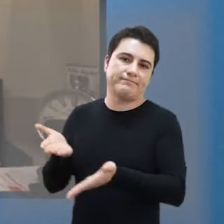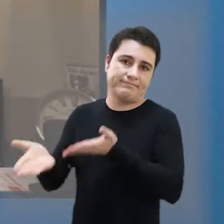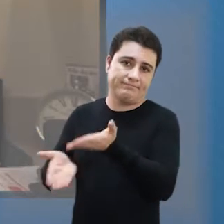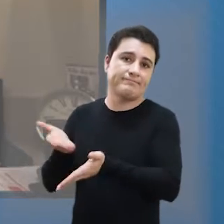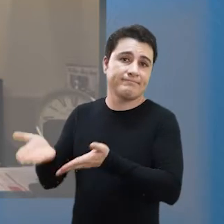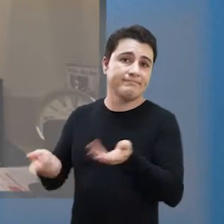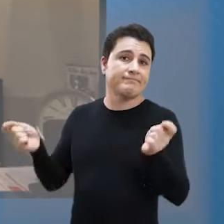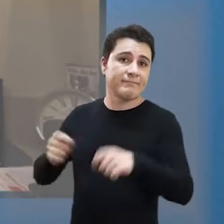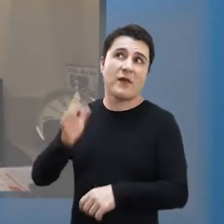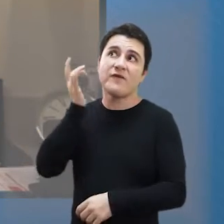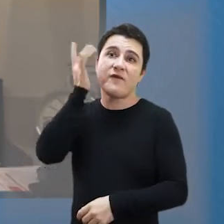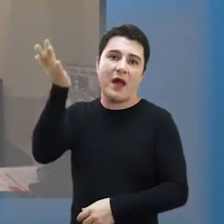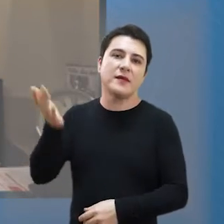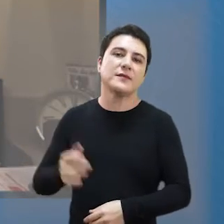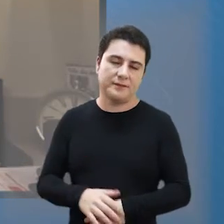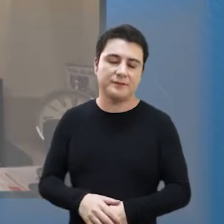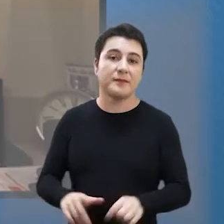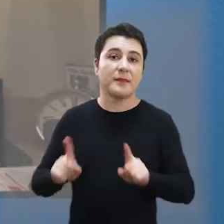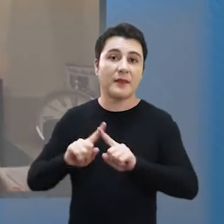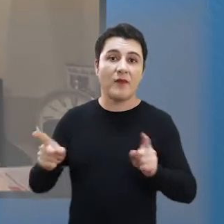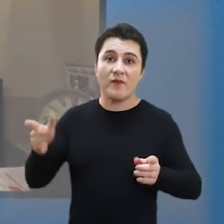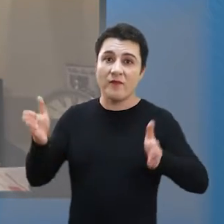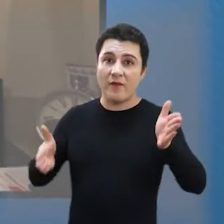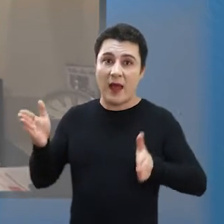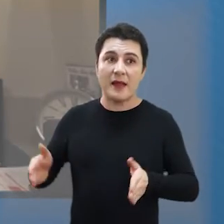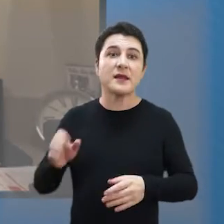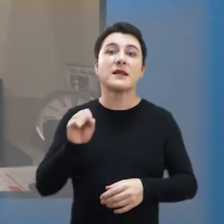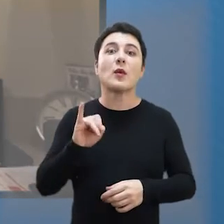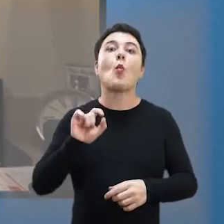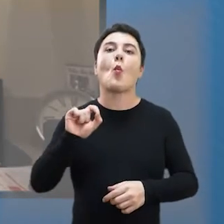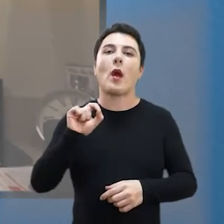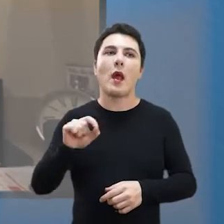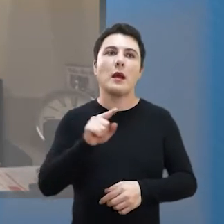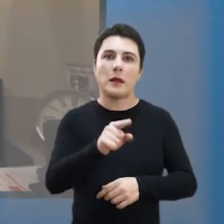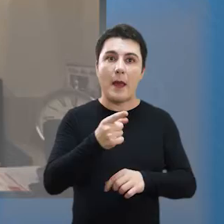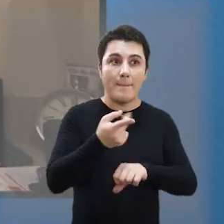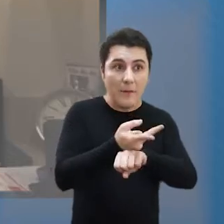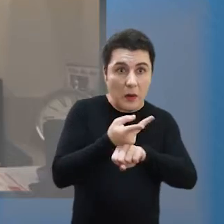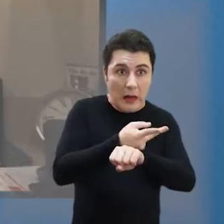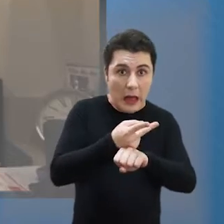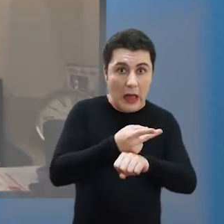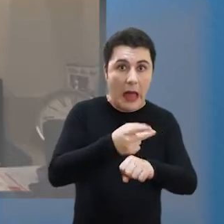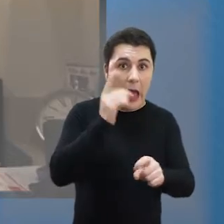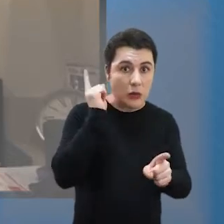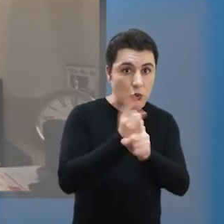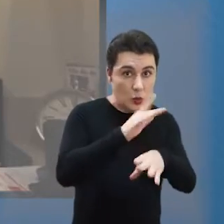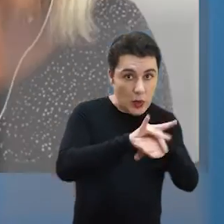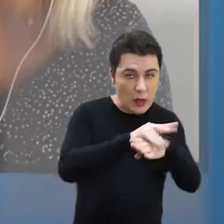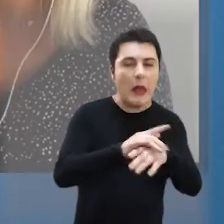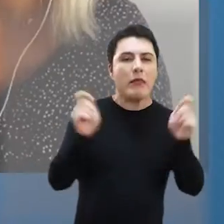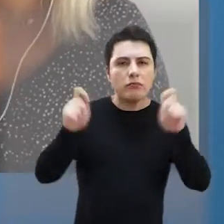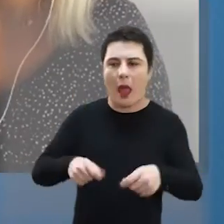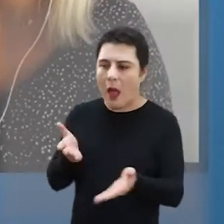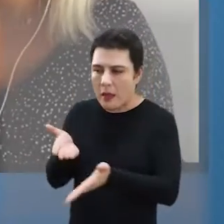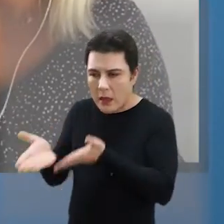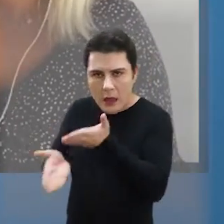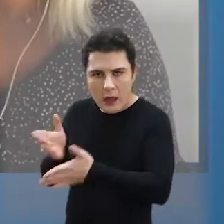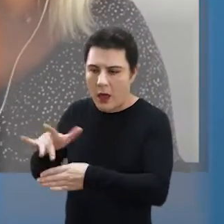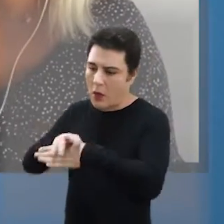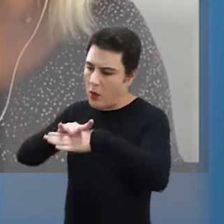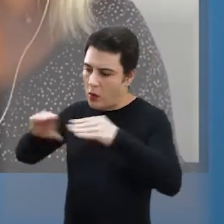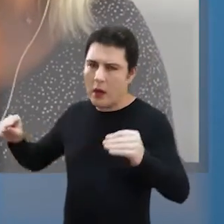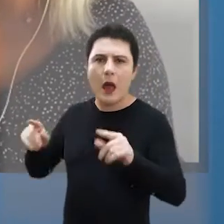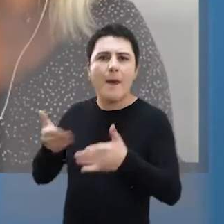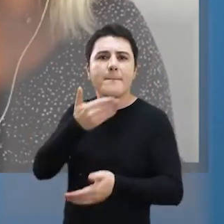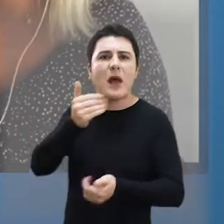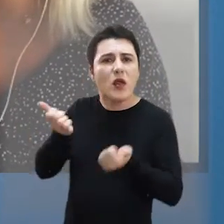é fácil de tratar e de curar. Então a frase correta é assim: quem procura acha, mas quem acha trata logo e se cura, tá? Eu acho que esse